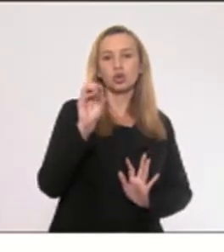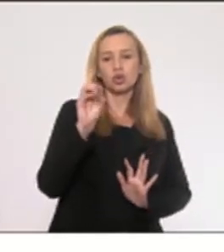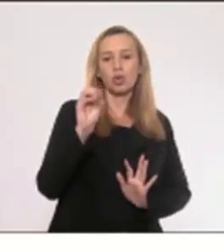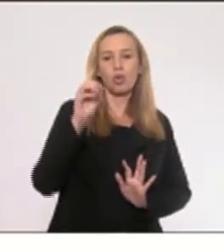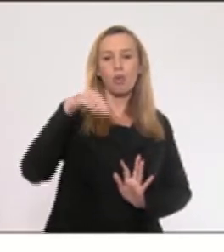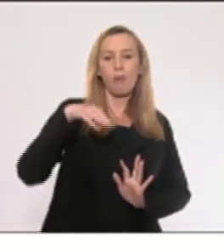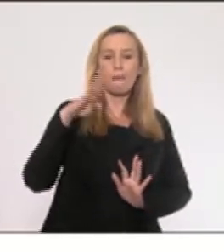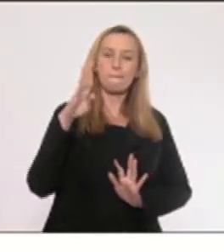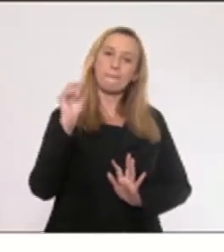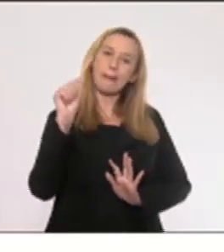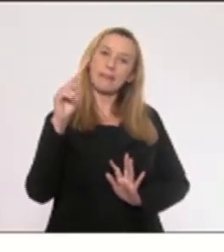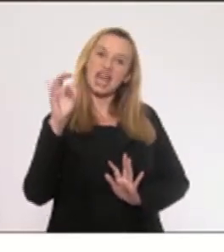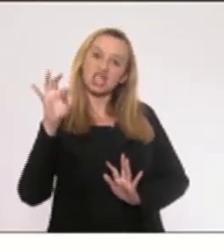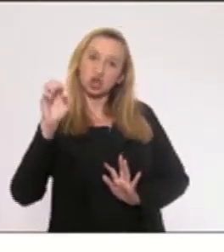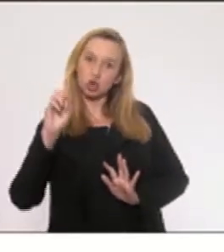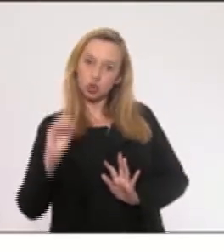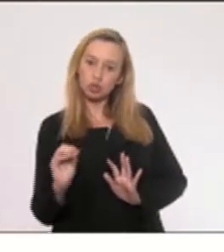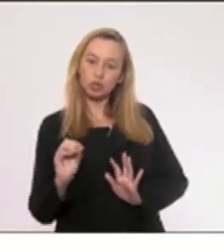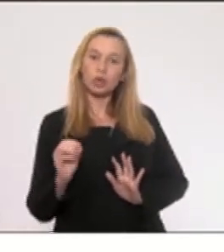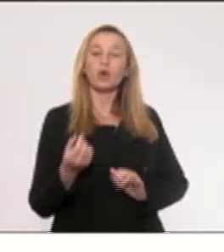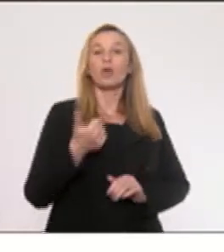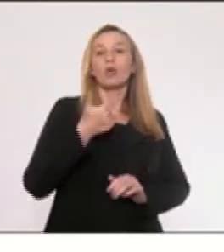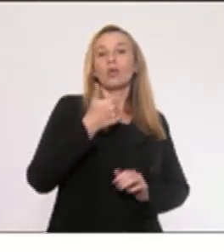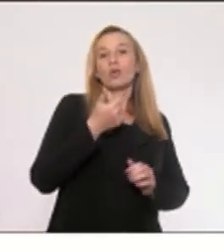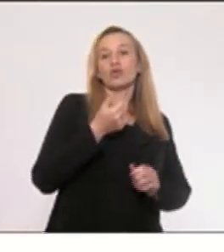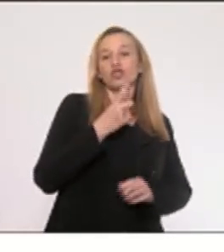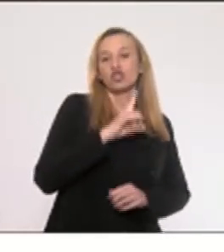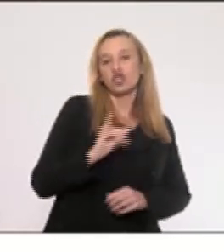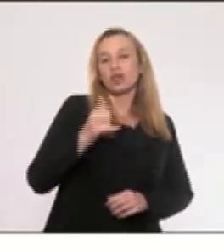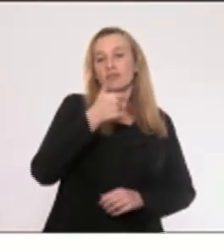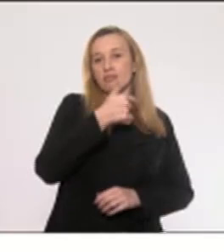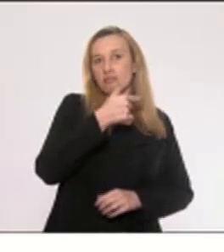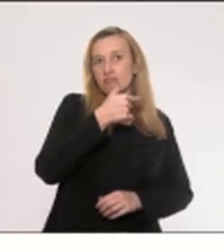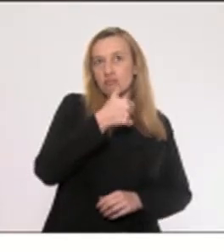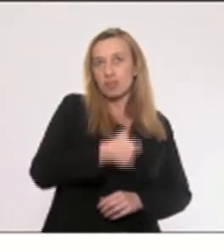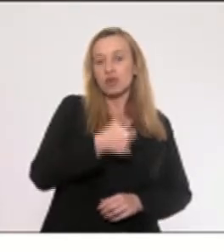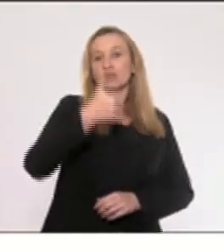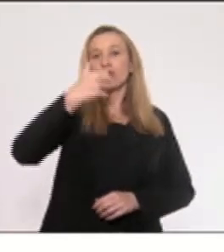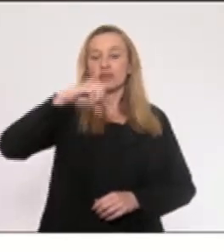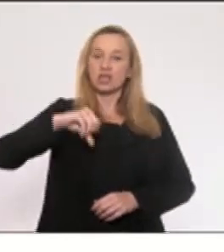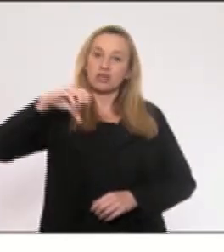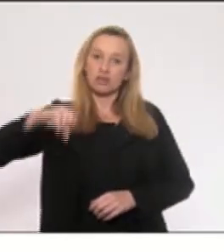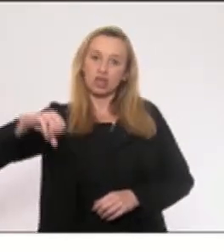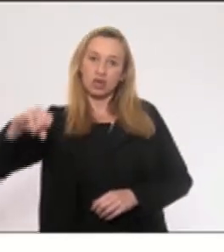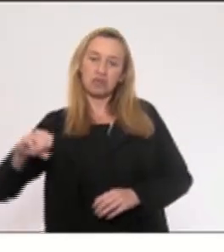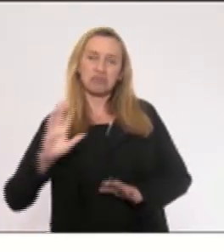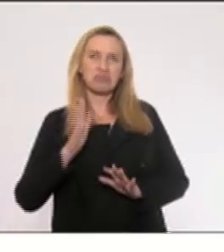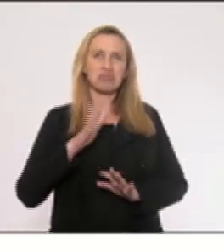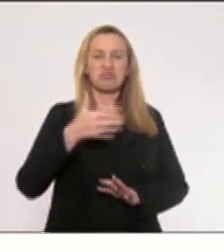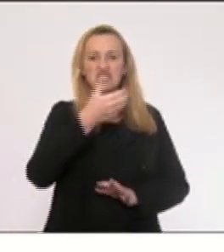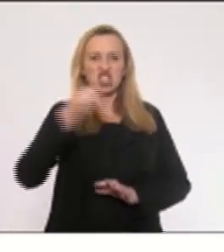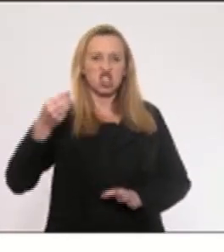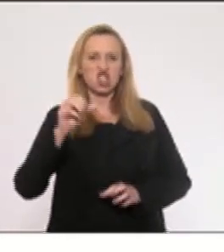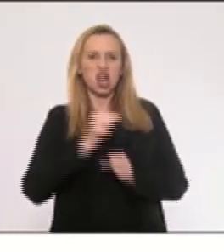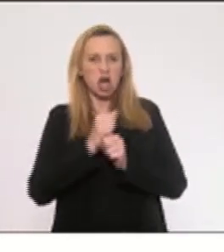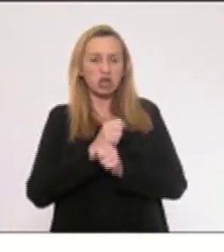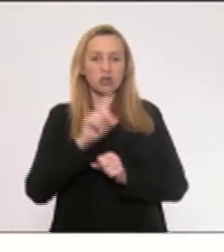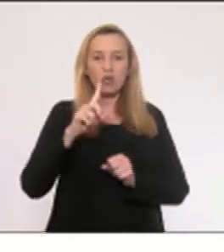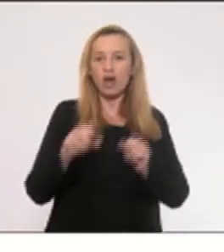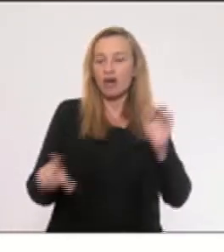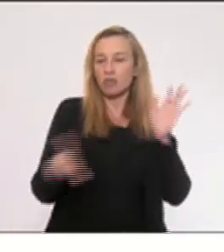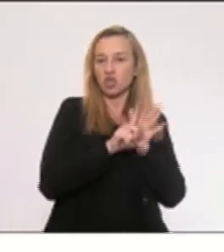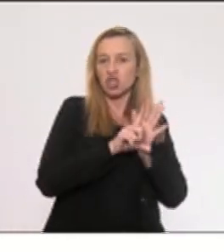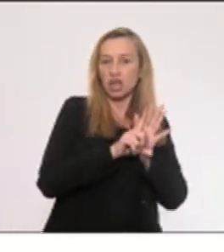que data de 1999, ou seja, 20 anos, não foi em razão dessa lei que